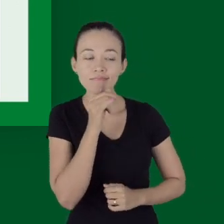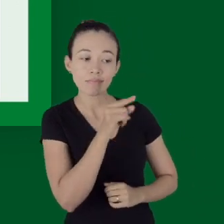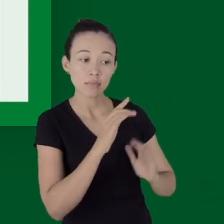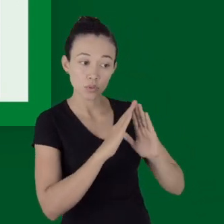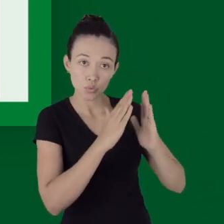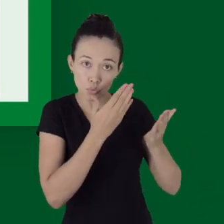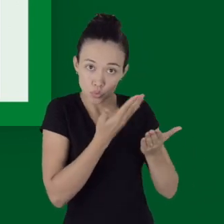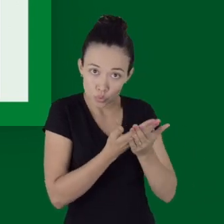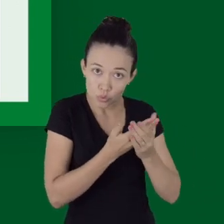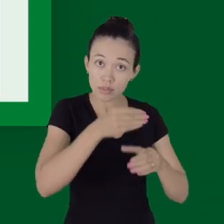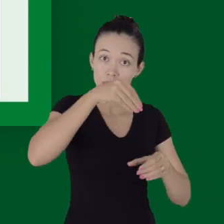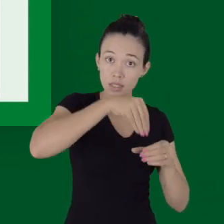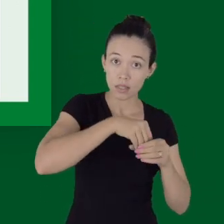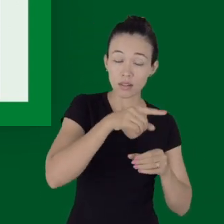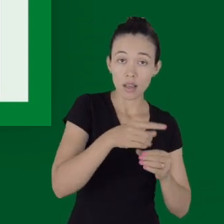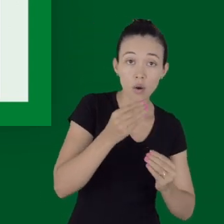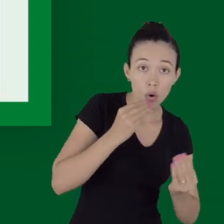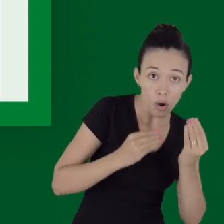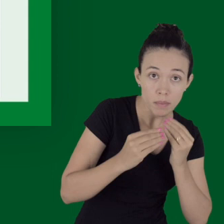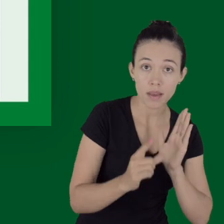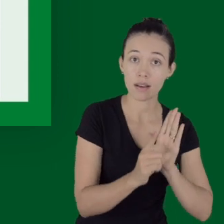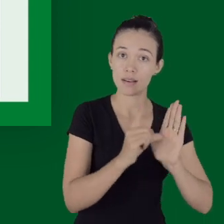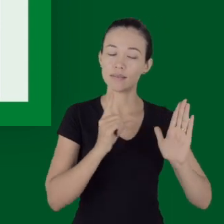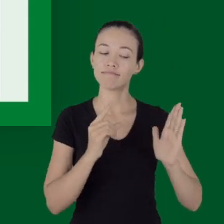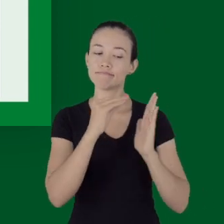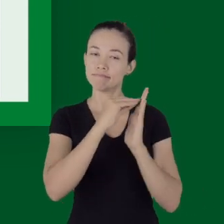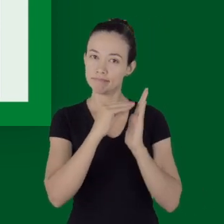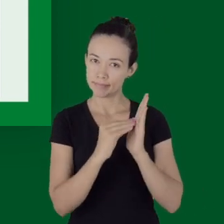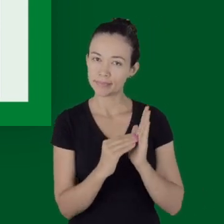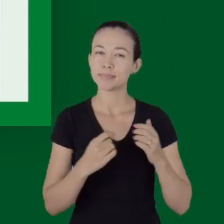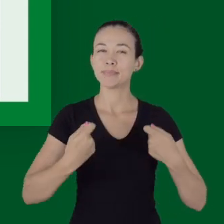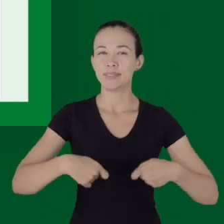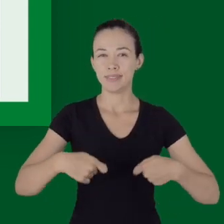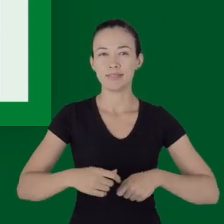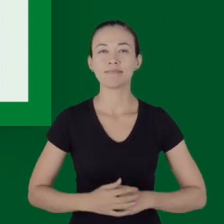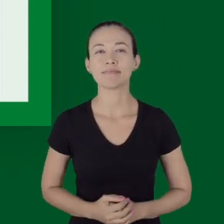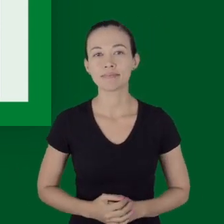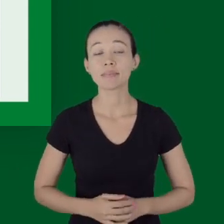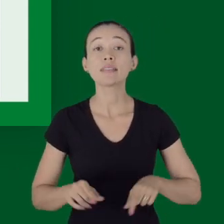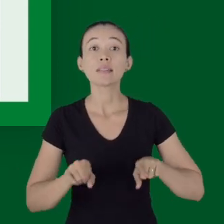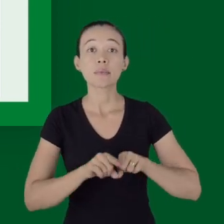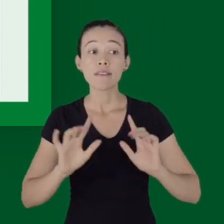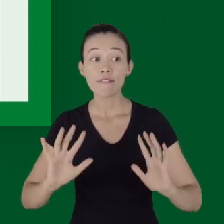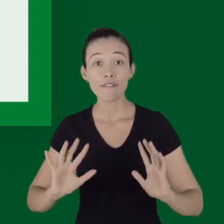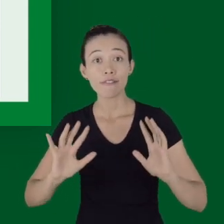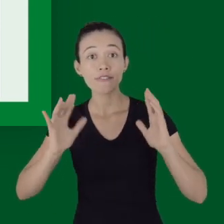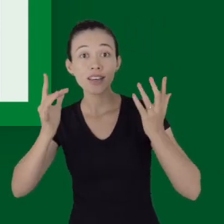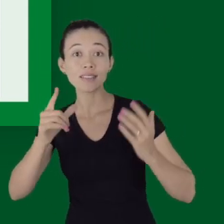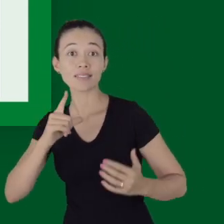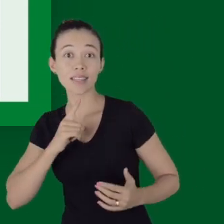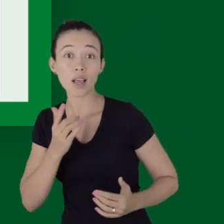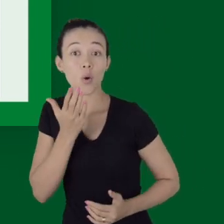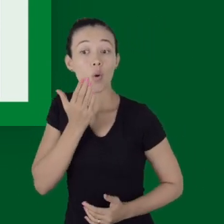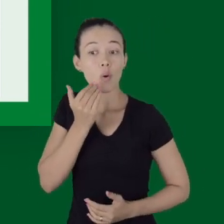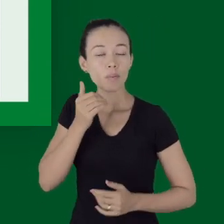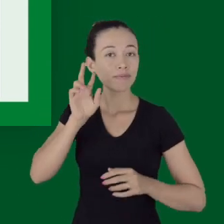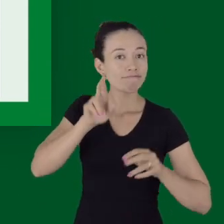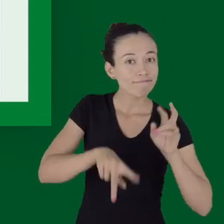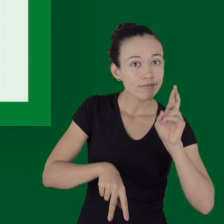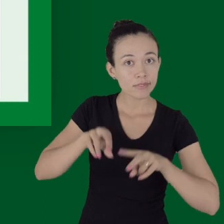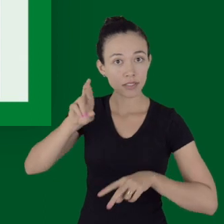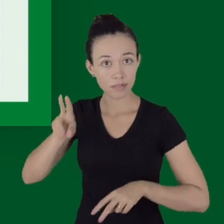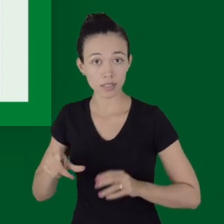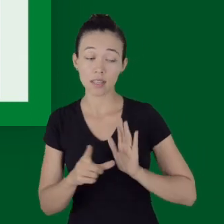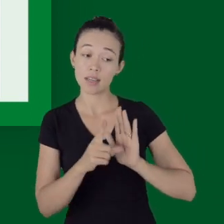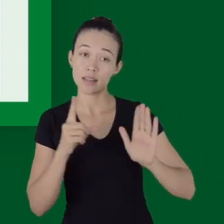essa orientação. As instruções para festividades e atividades extras, né, deverá ser autorizado pelos